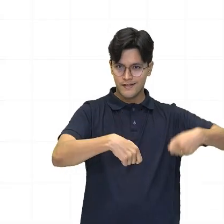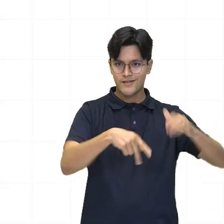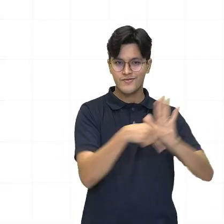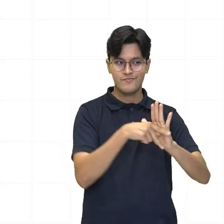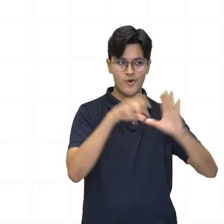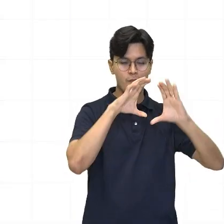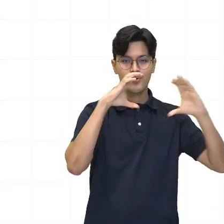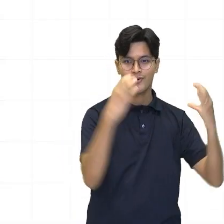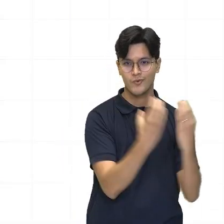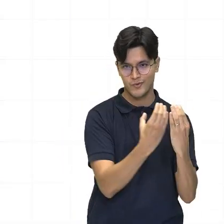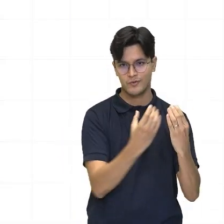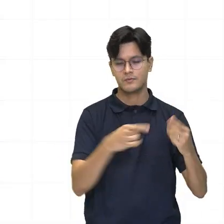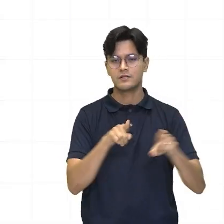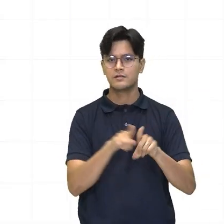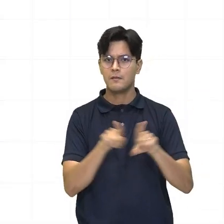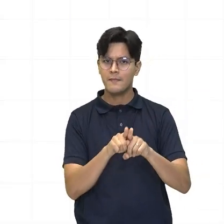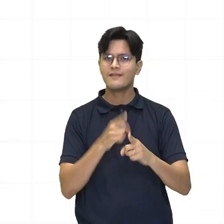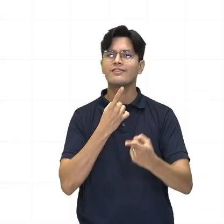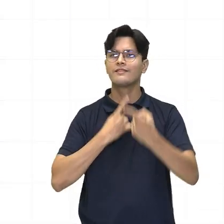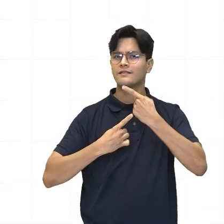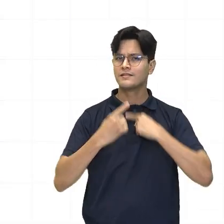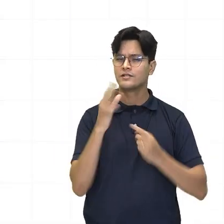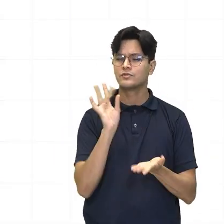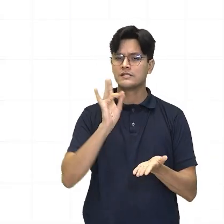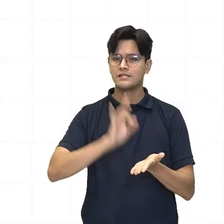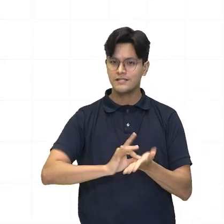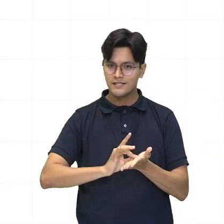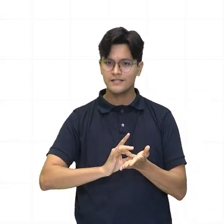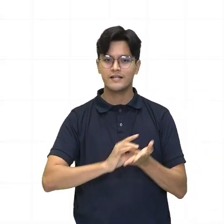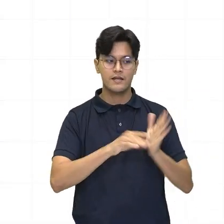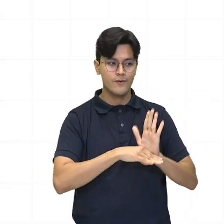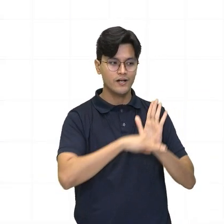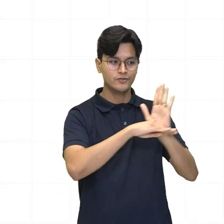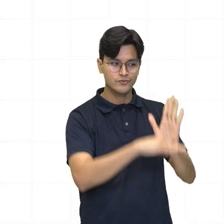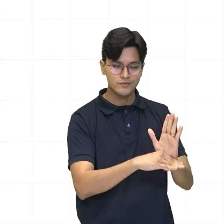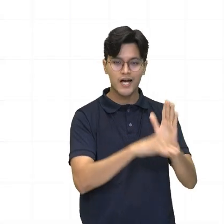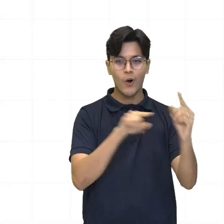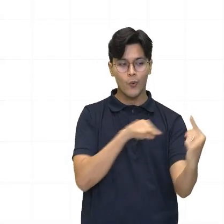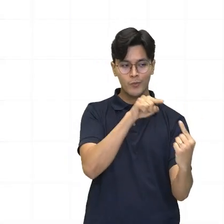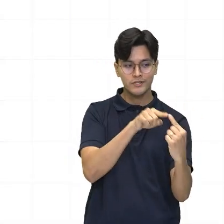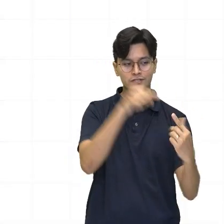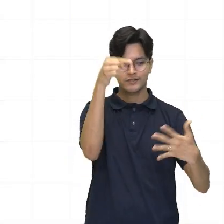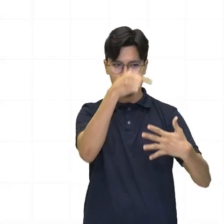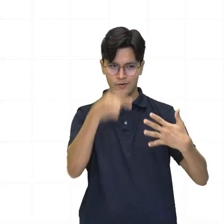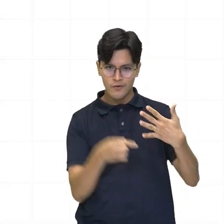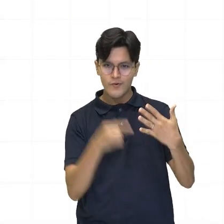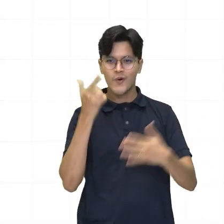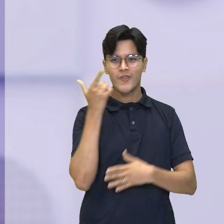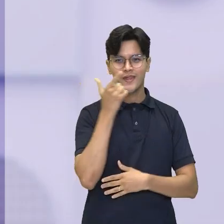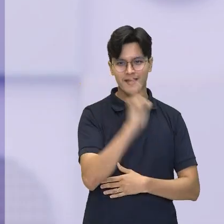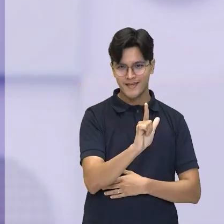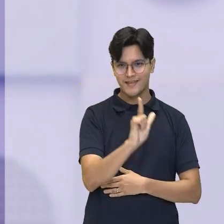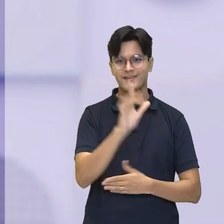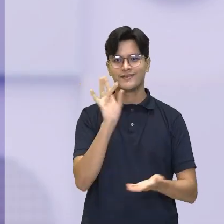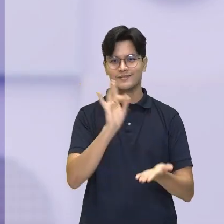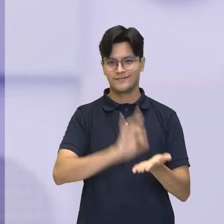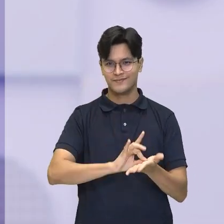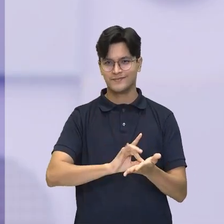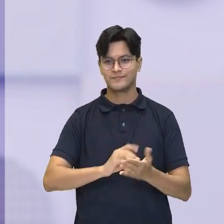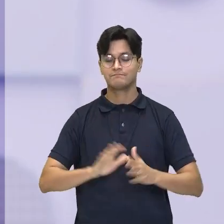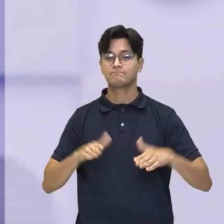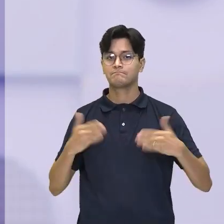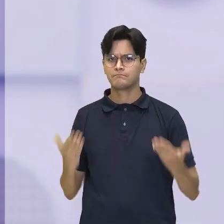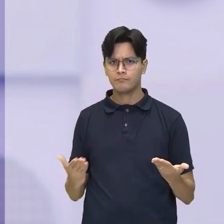de ajudá-lo a alcançar os seus objetivos. Olha aí que interessante. A